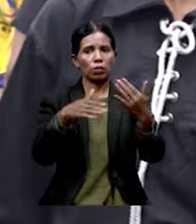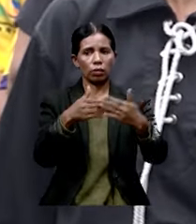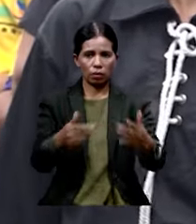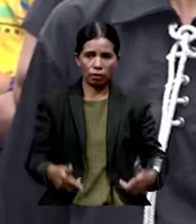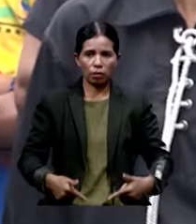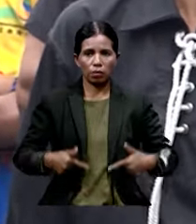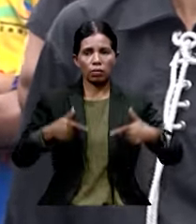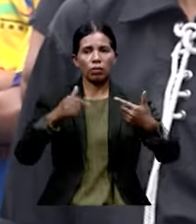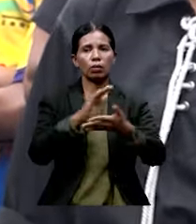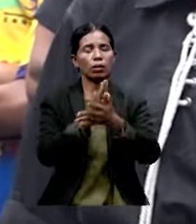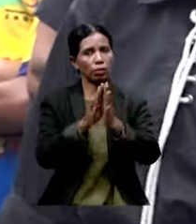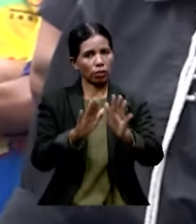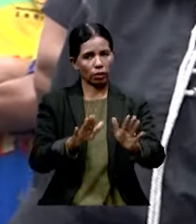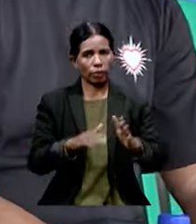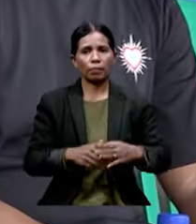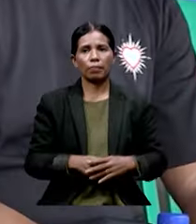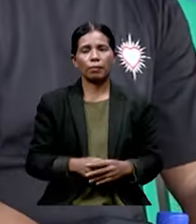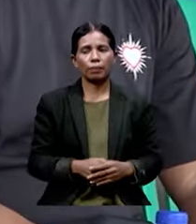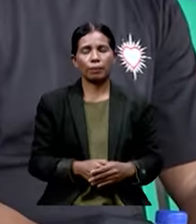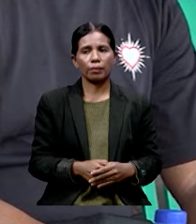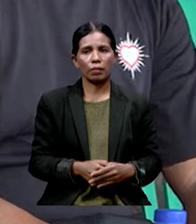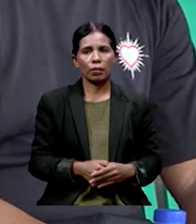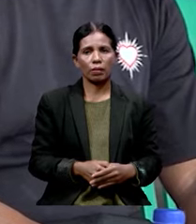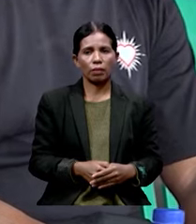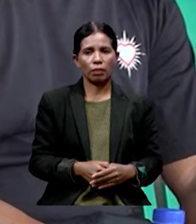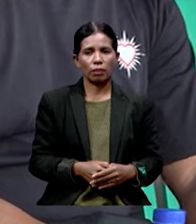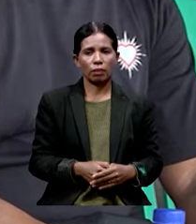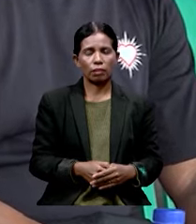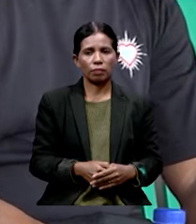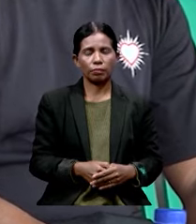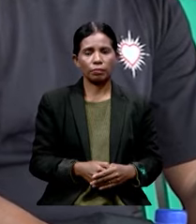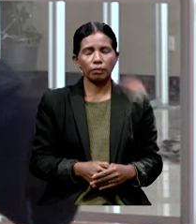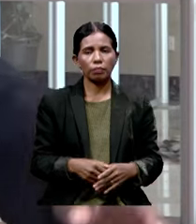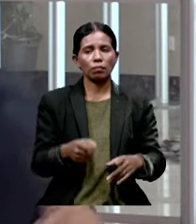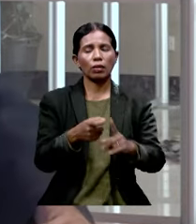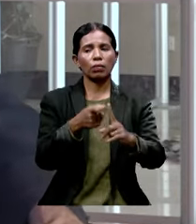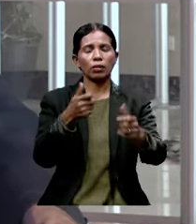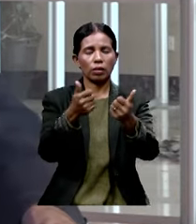ou Hakmatek. O seu grupo Sototu ia.